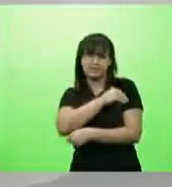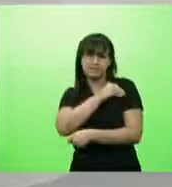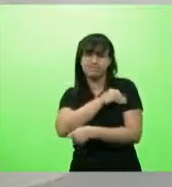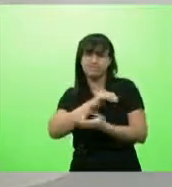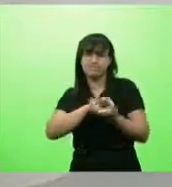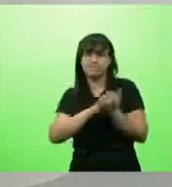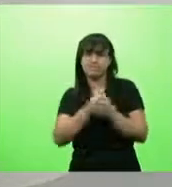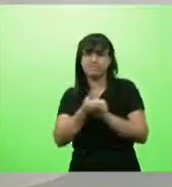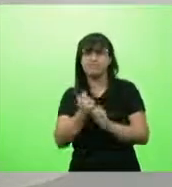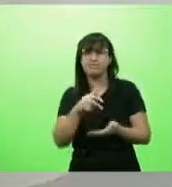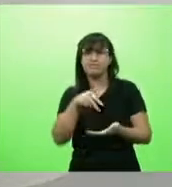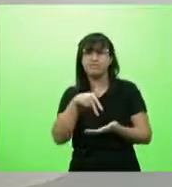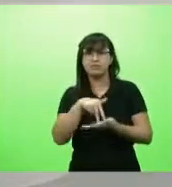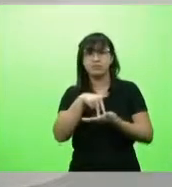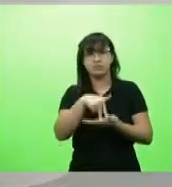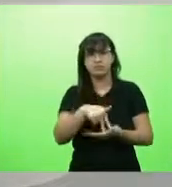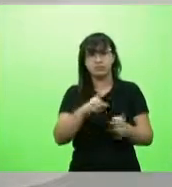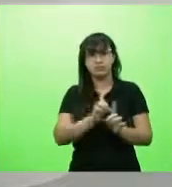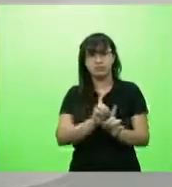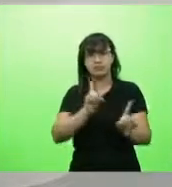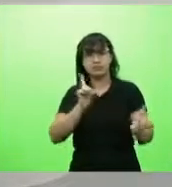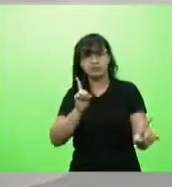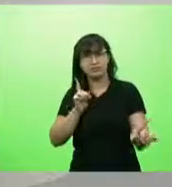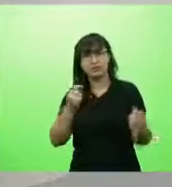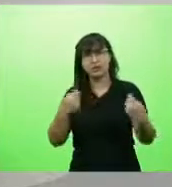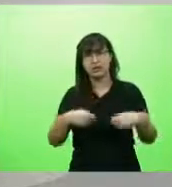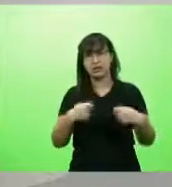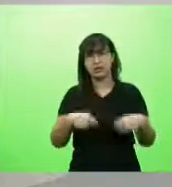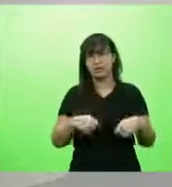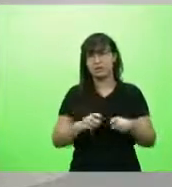de reserva, mas nós não podemos também